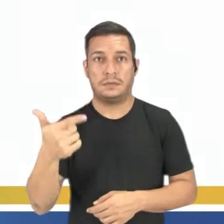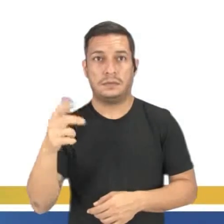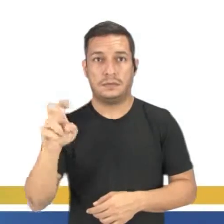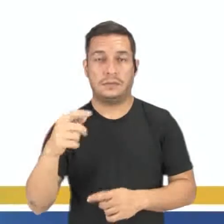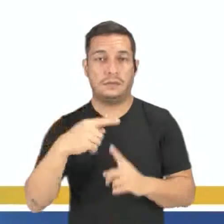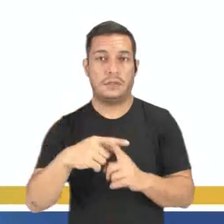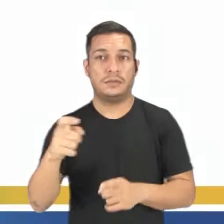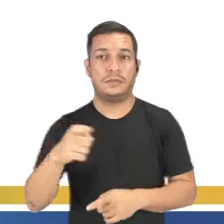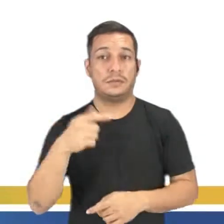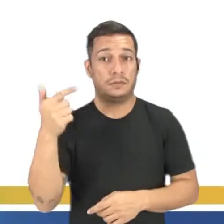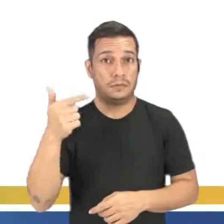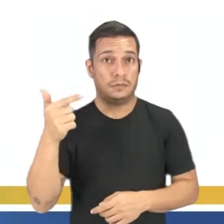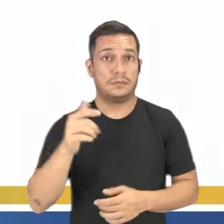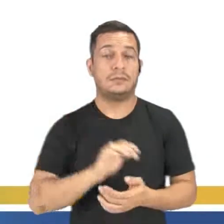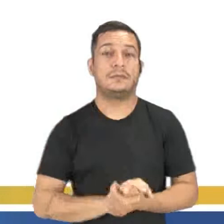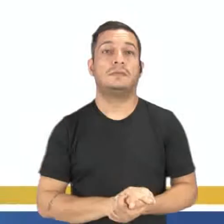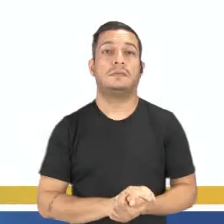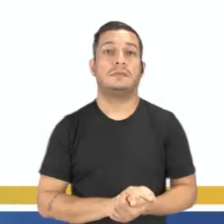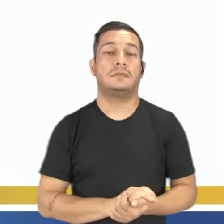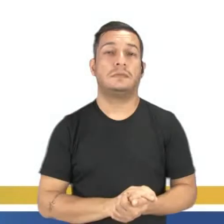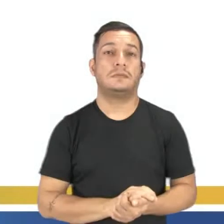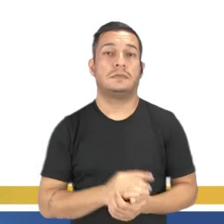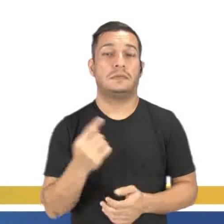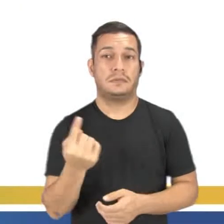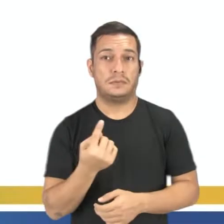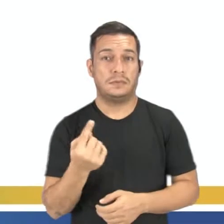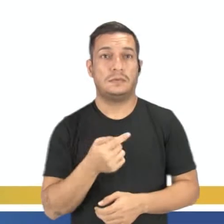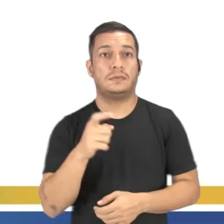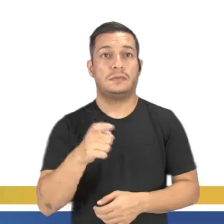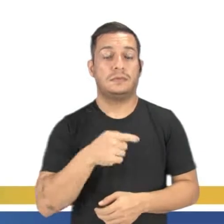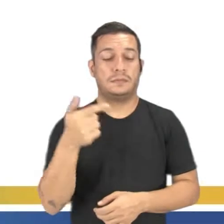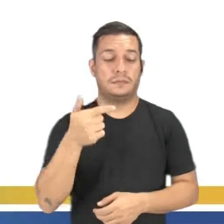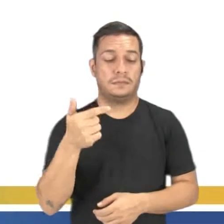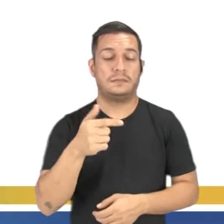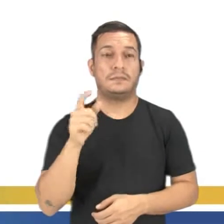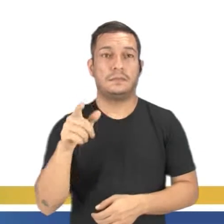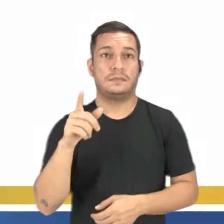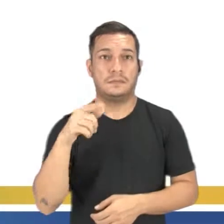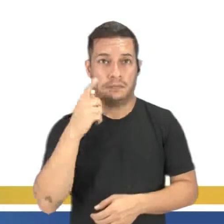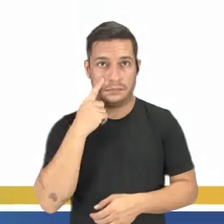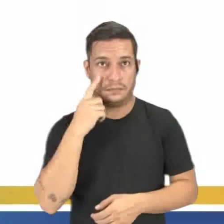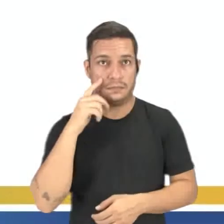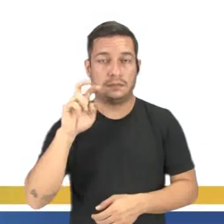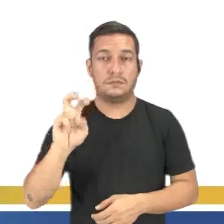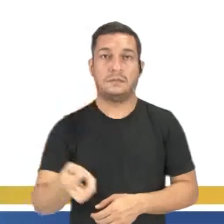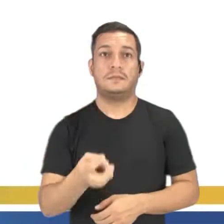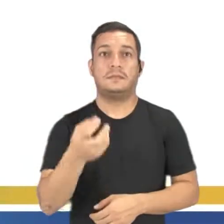5.625 mais x ao quadrado, e assim, isolando esse x ao quadrado, esse